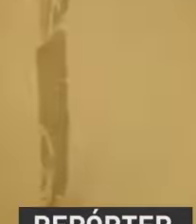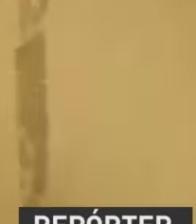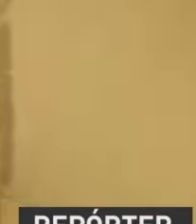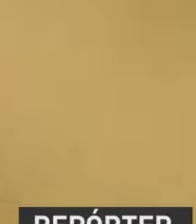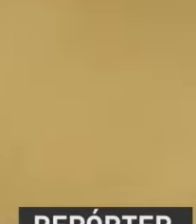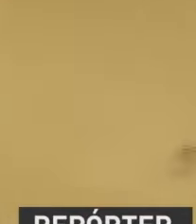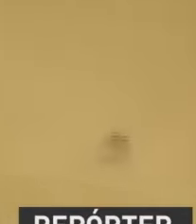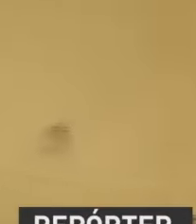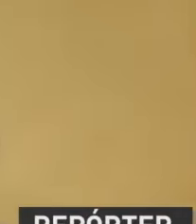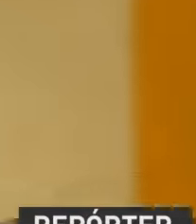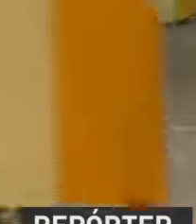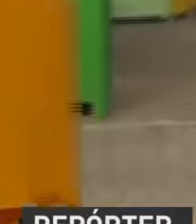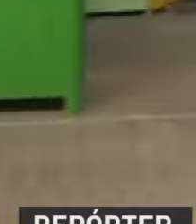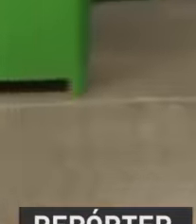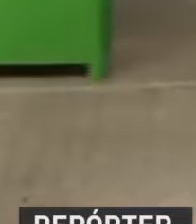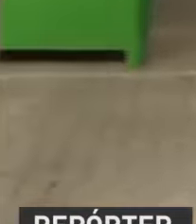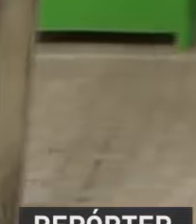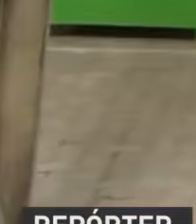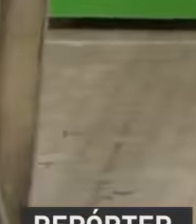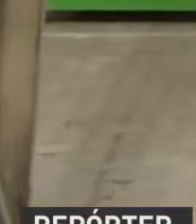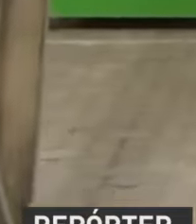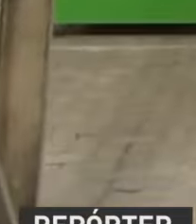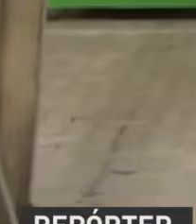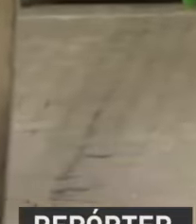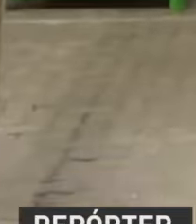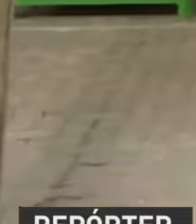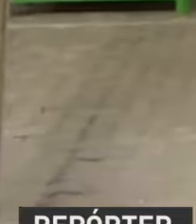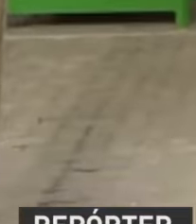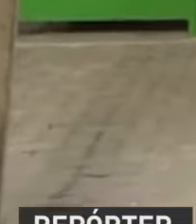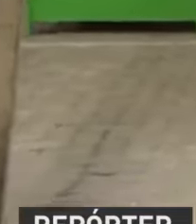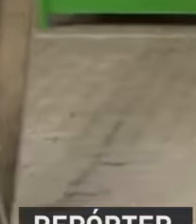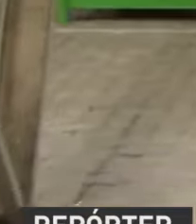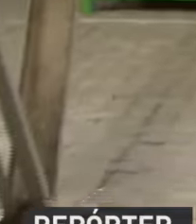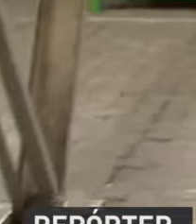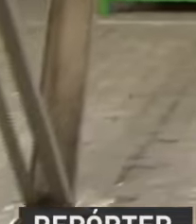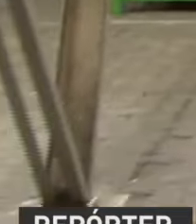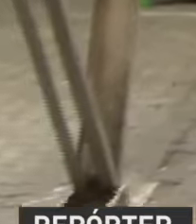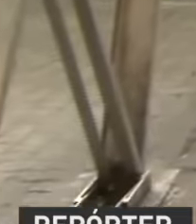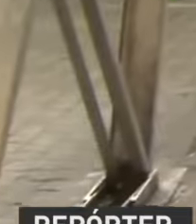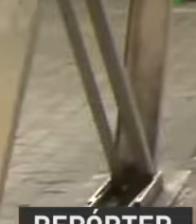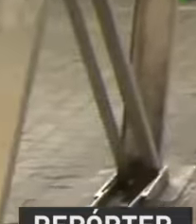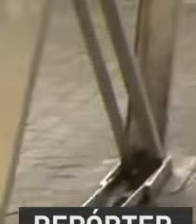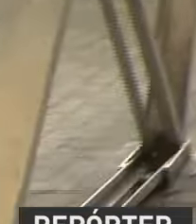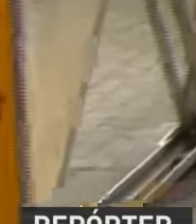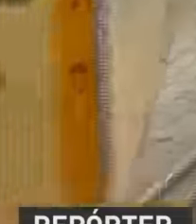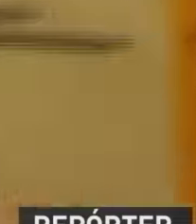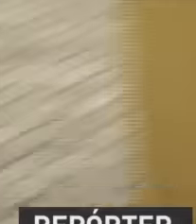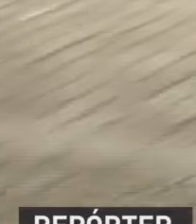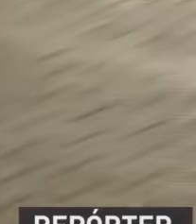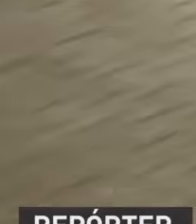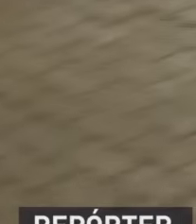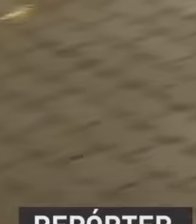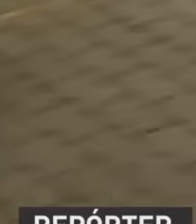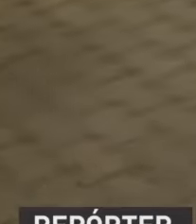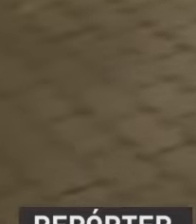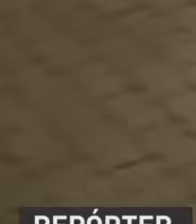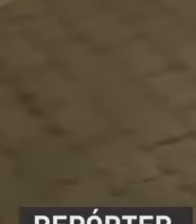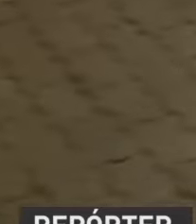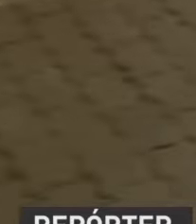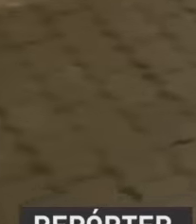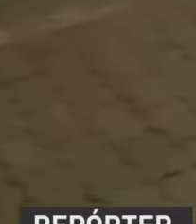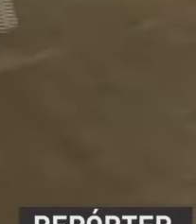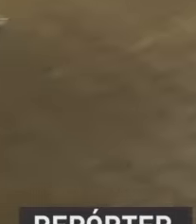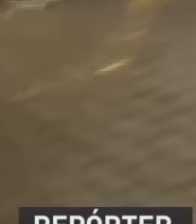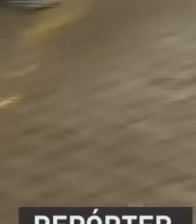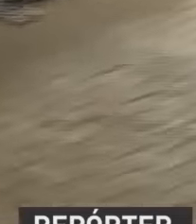Estou caminhando aqui pela Feira de São Cristóvão para saber se o que está aqui no aplicativo é verdade. Aqui diz que os corredores são acessíveis. A gente vê que, de fato,